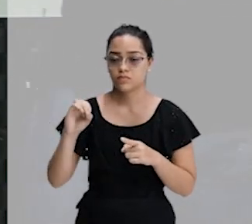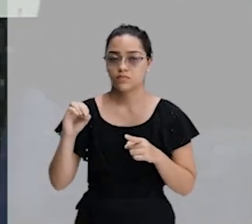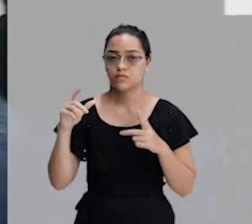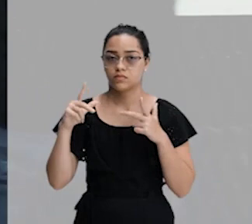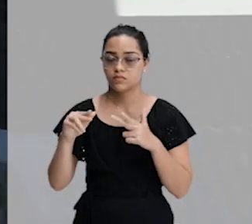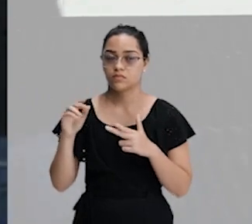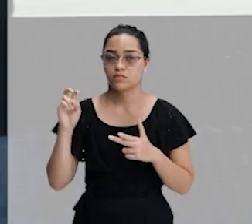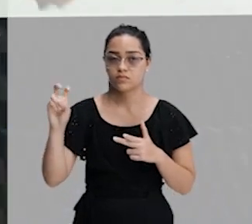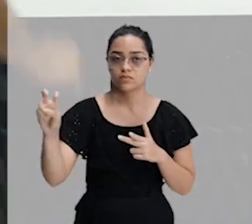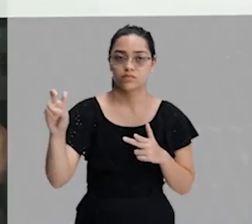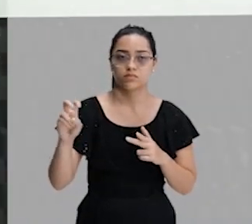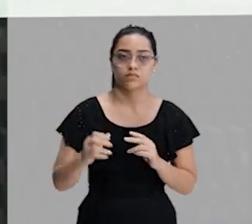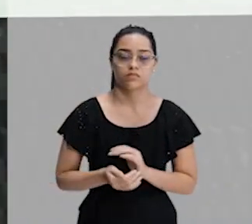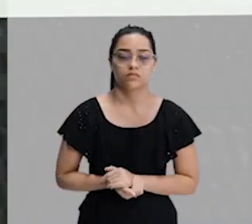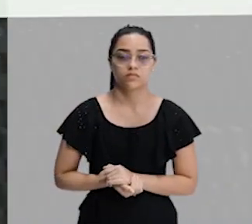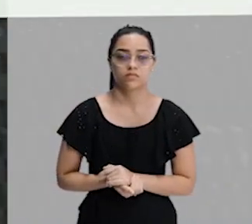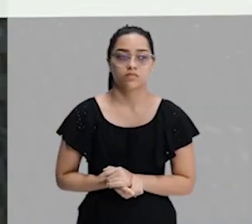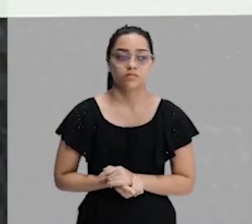5.